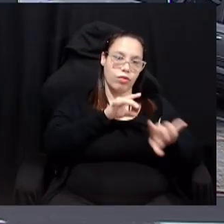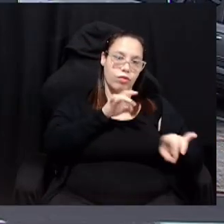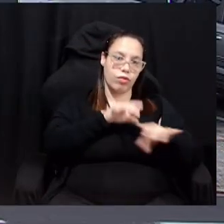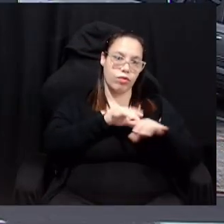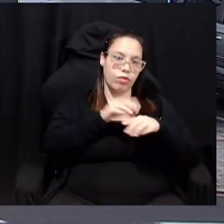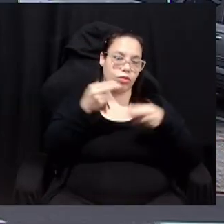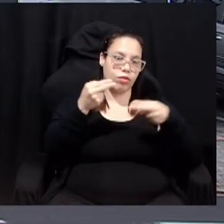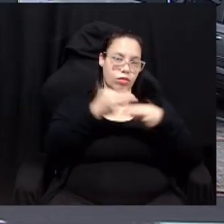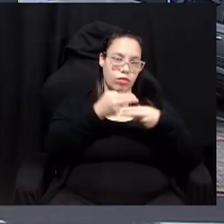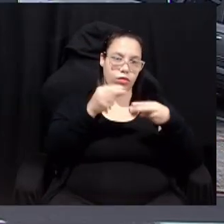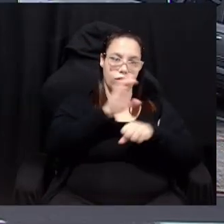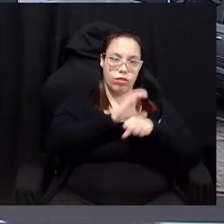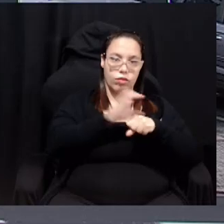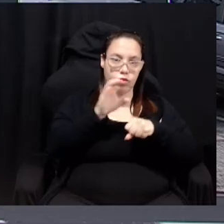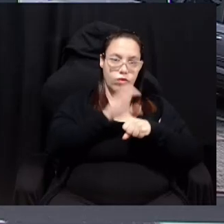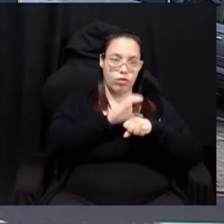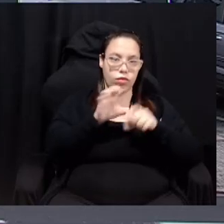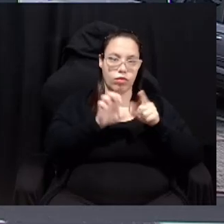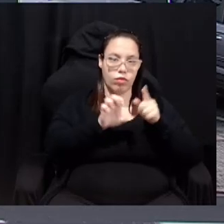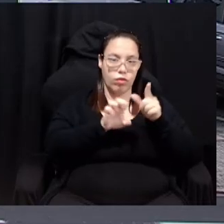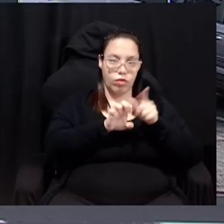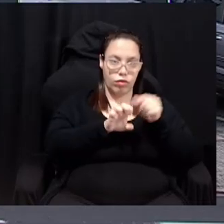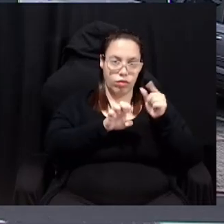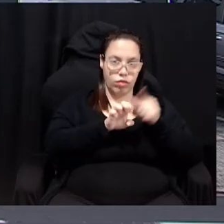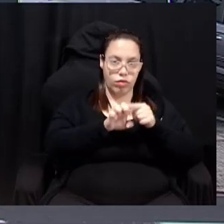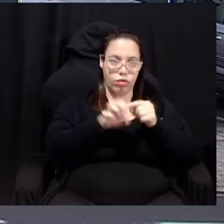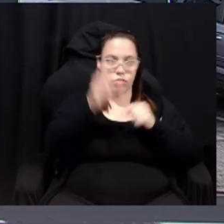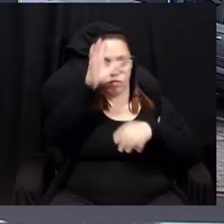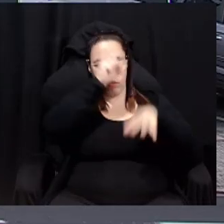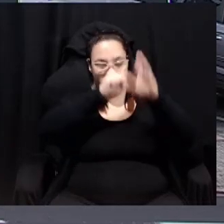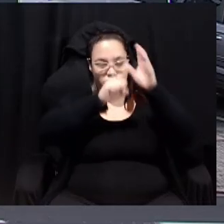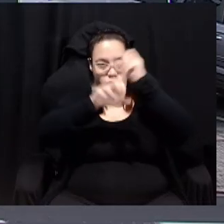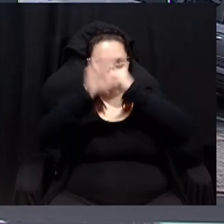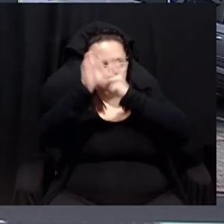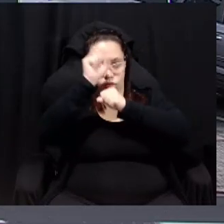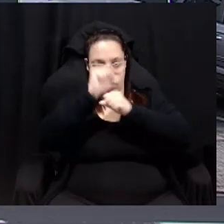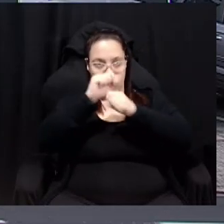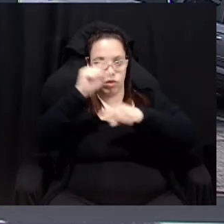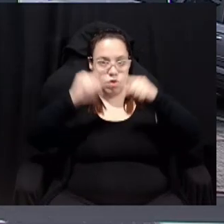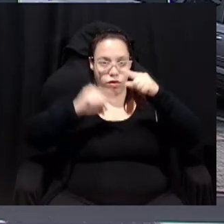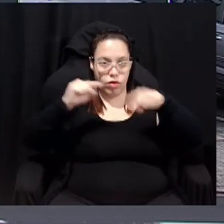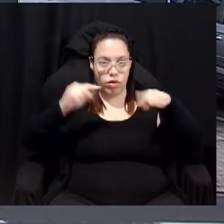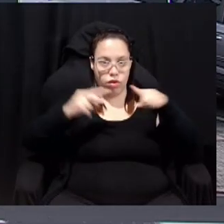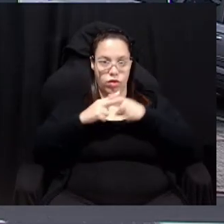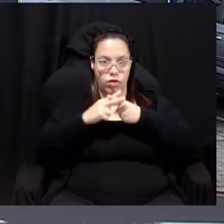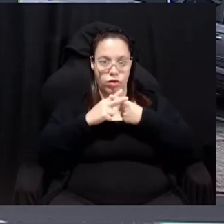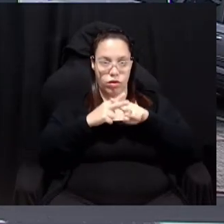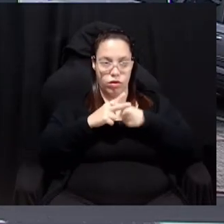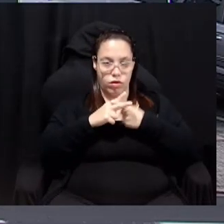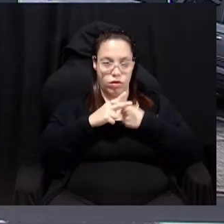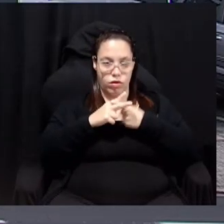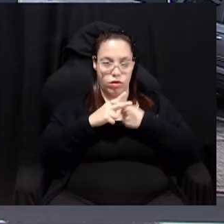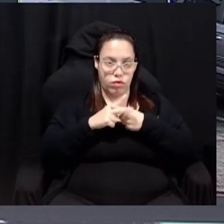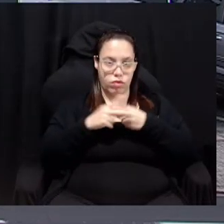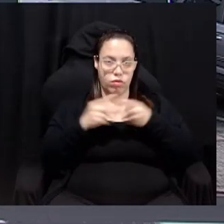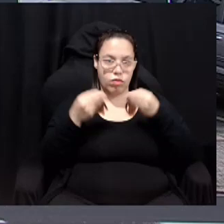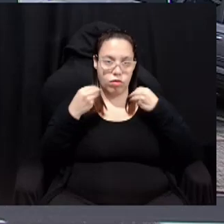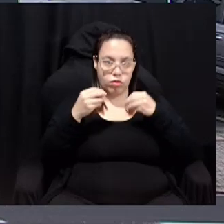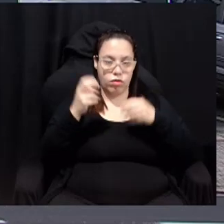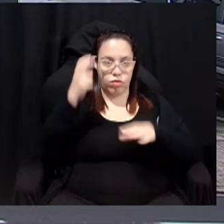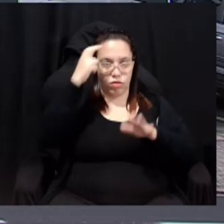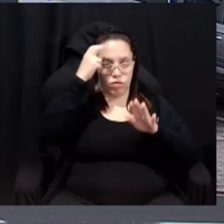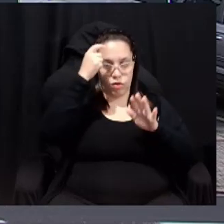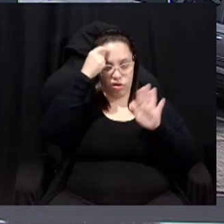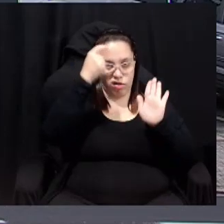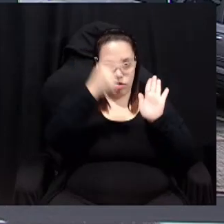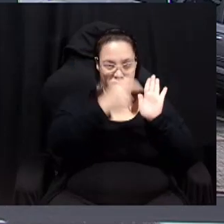cursos para que os empreendedores aprendam a lidar com as diversas ferramentas inclusive com a inteligência artificial.